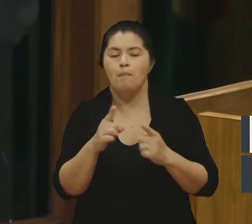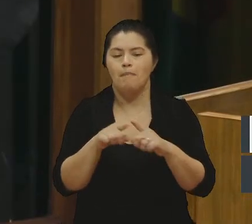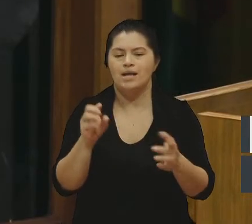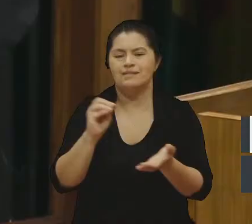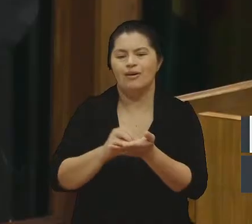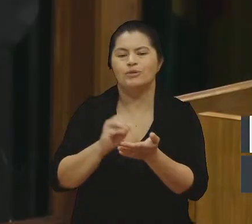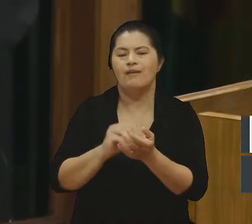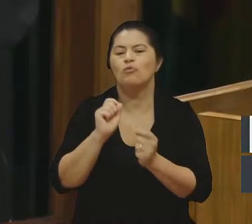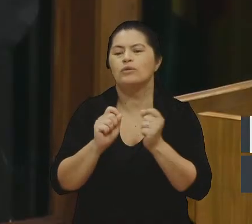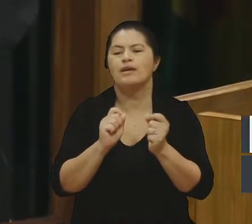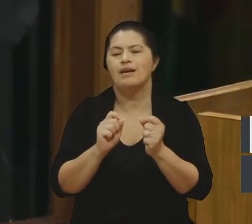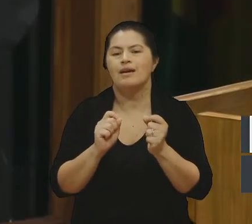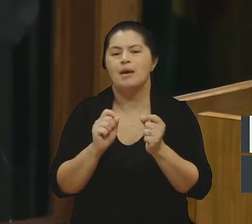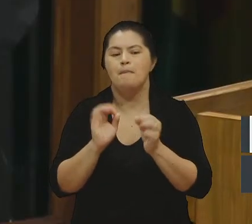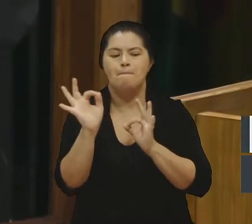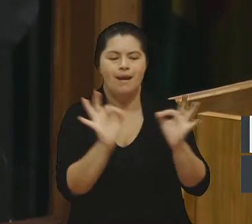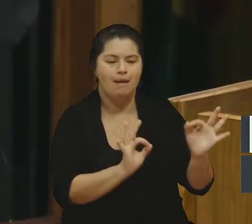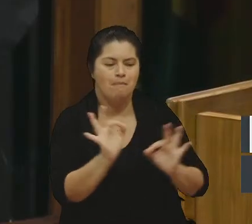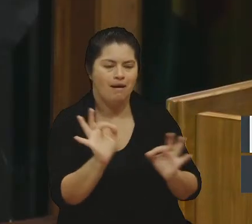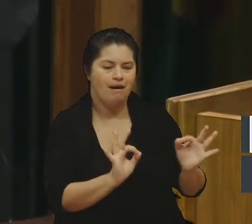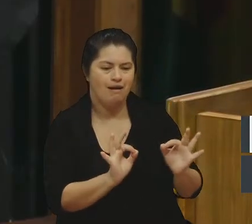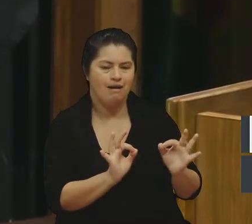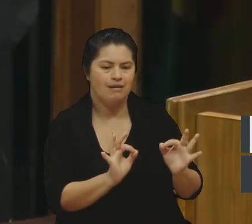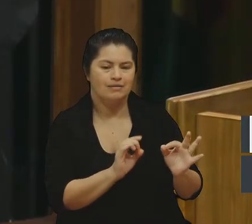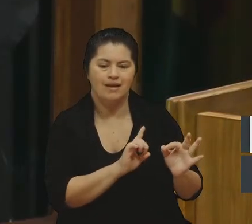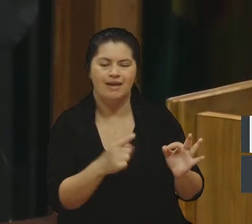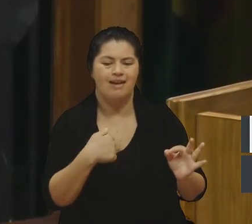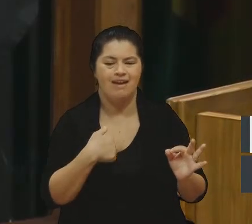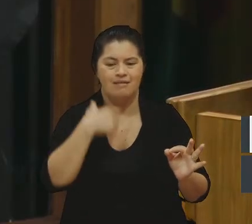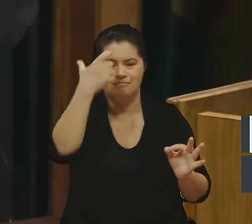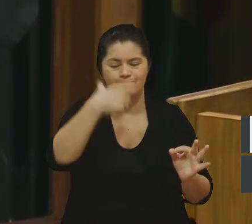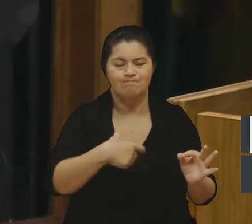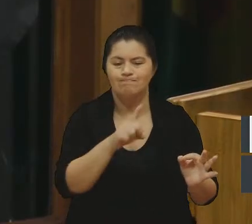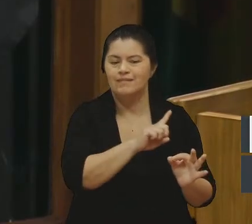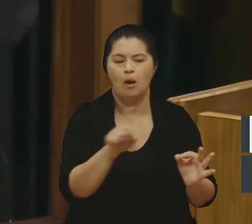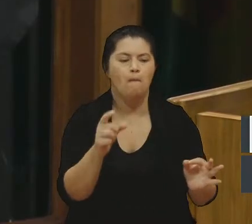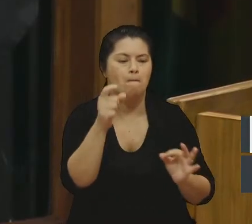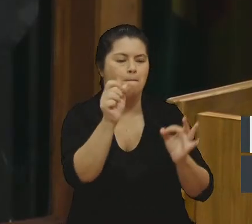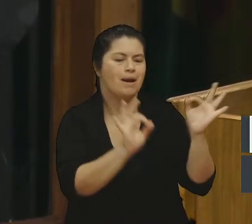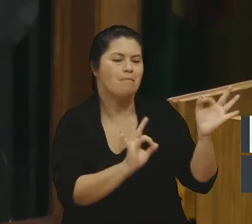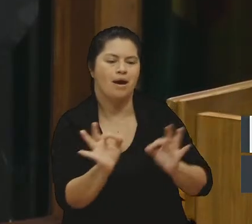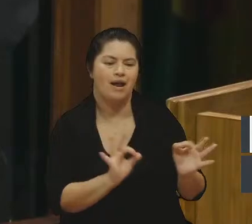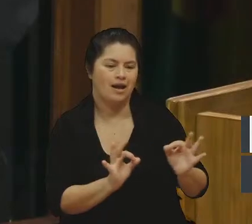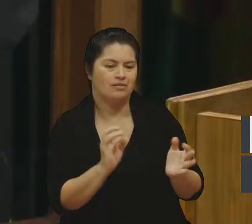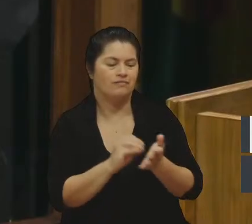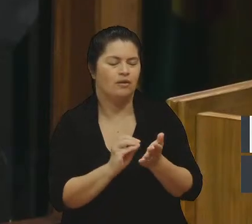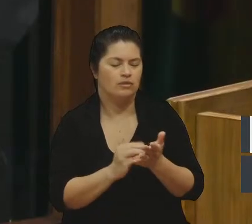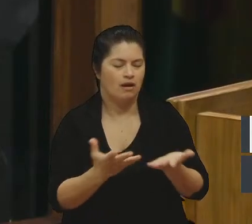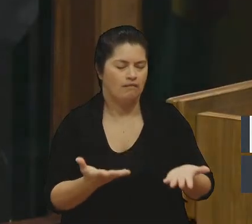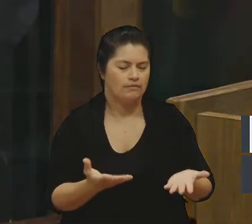Preparação. Faltava preparação. Eu não estava preparado para jogar a nova regra. Pode passar.